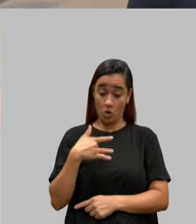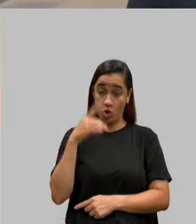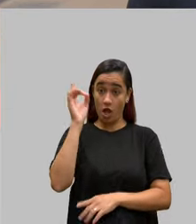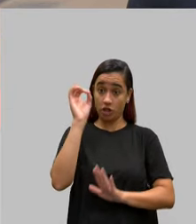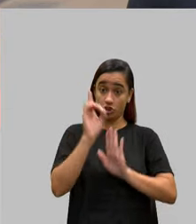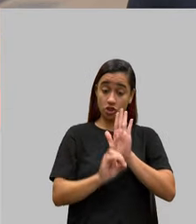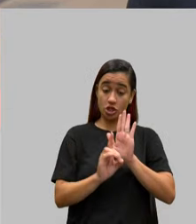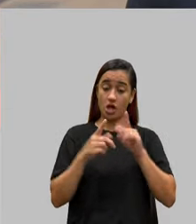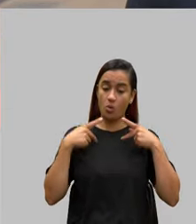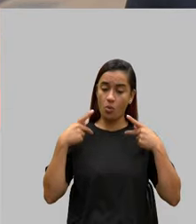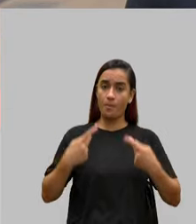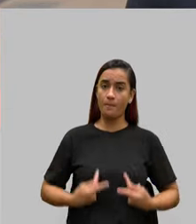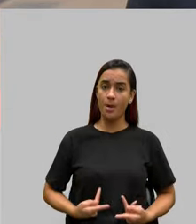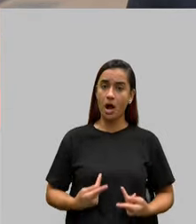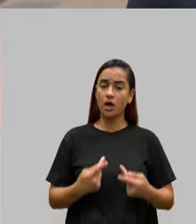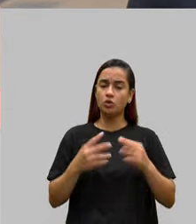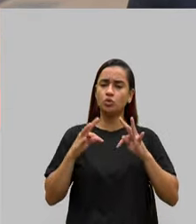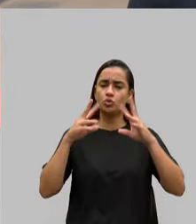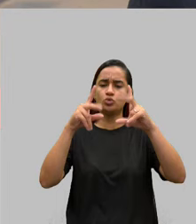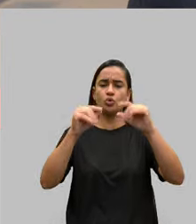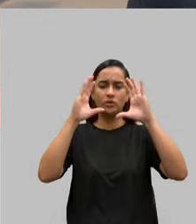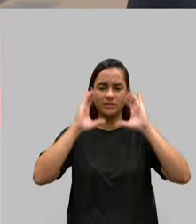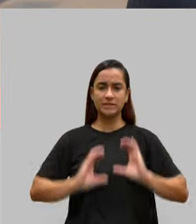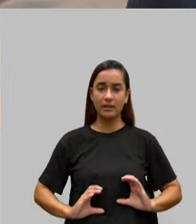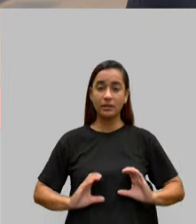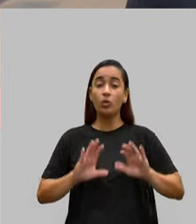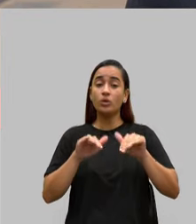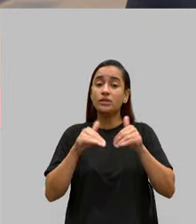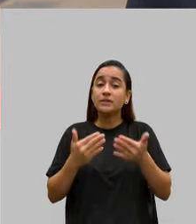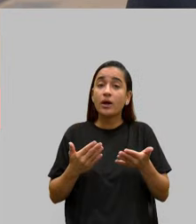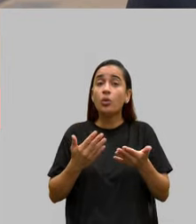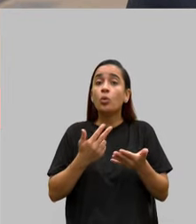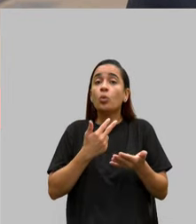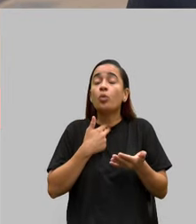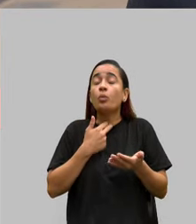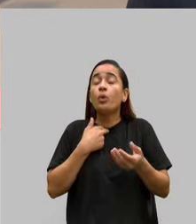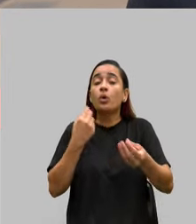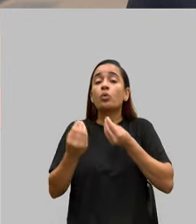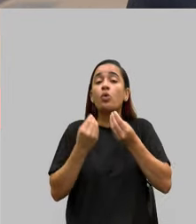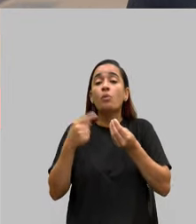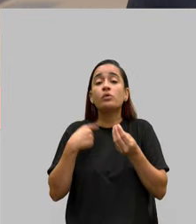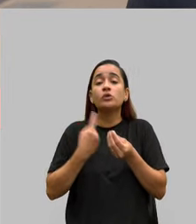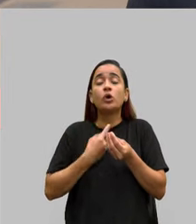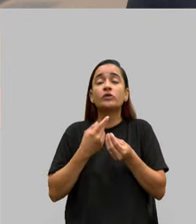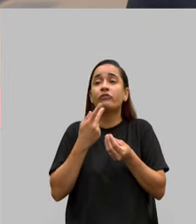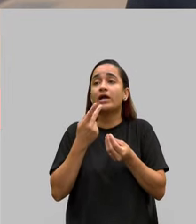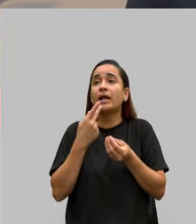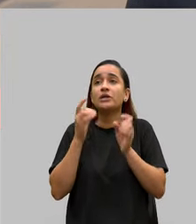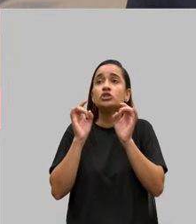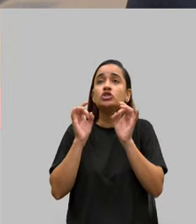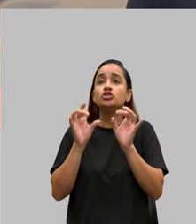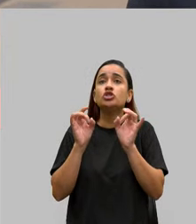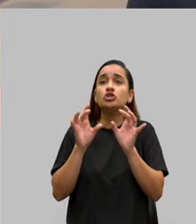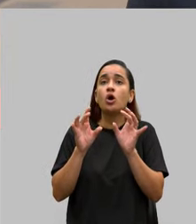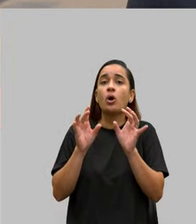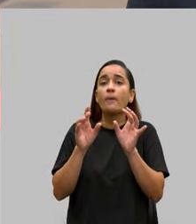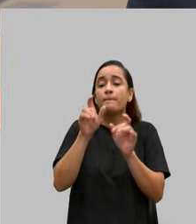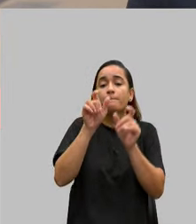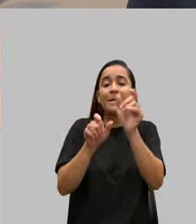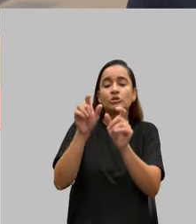cidadão e não pode ficar restrito como falaram anteriormente somente aquelas pessoas que conseguem